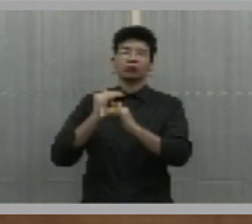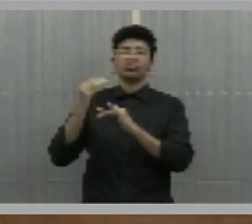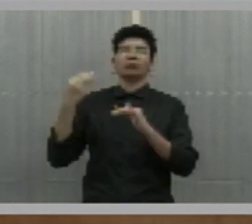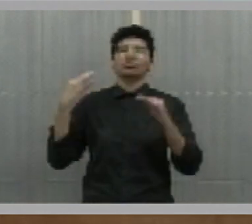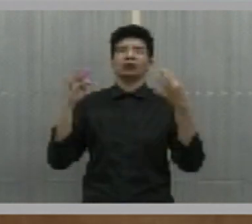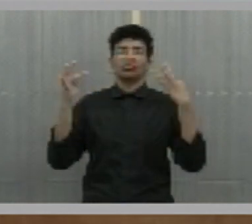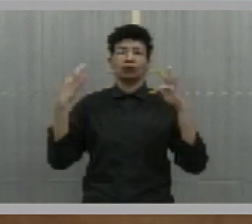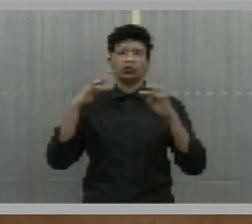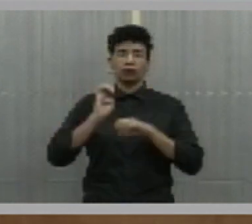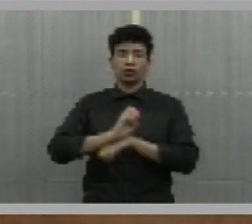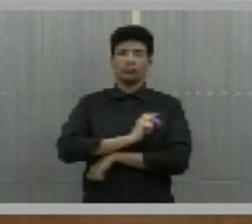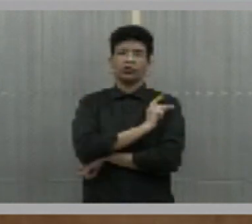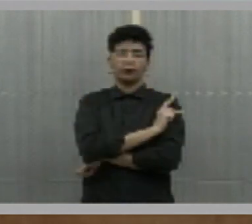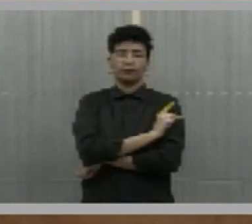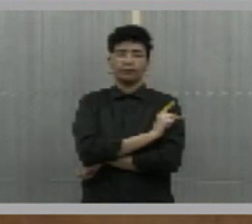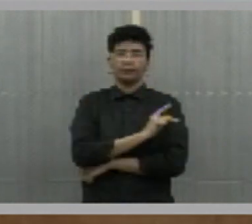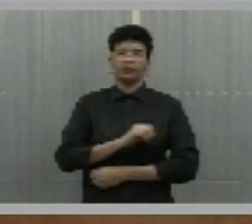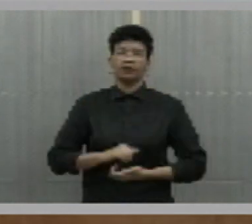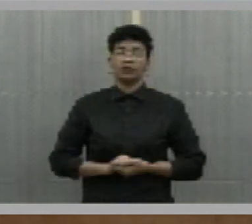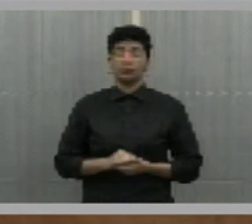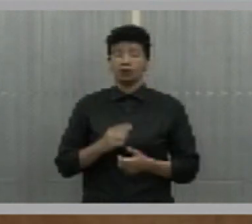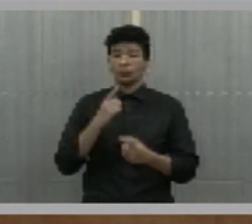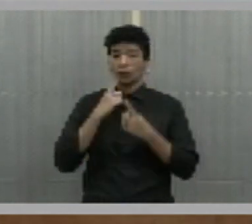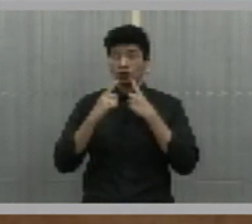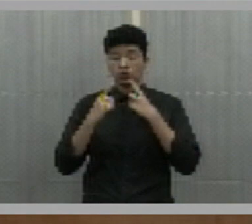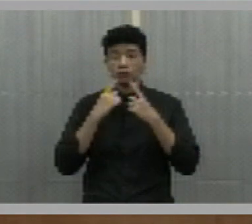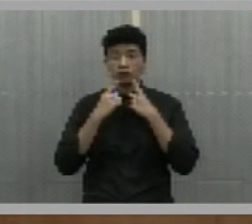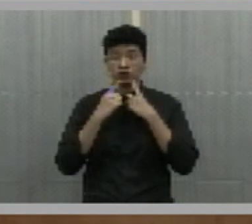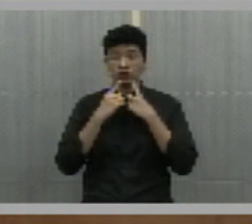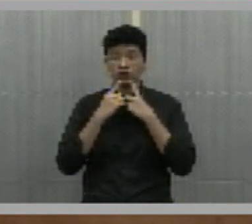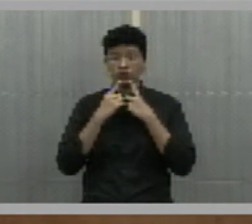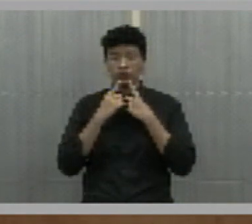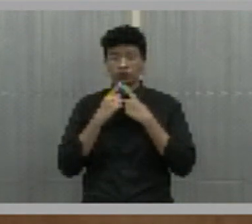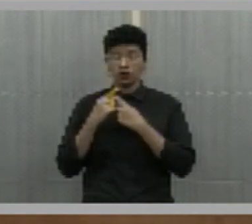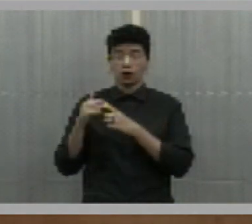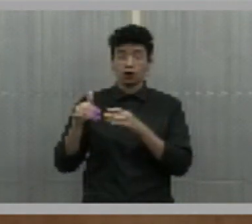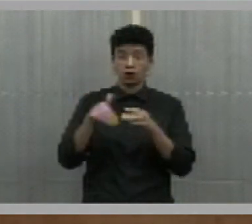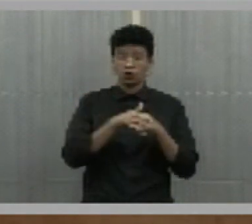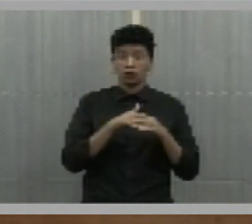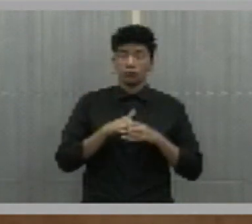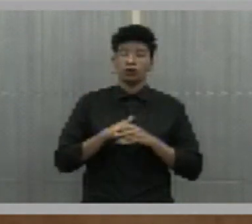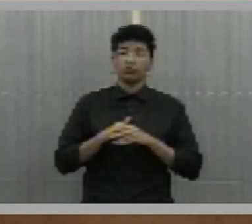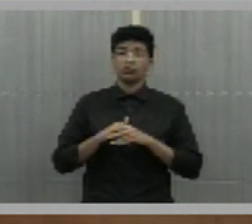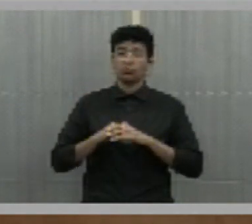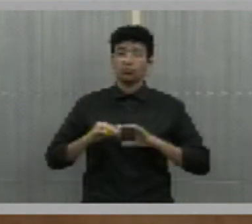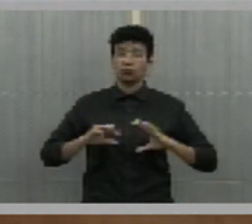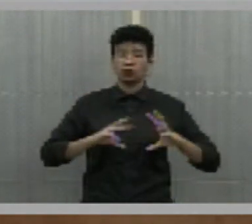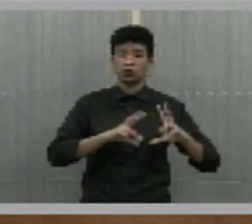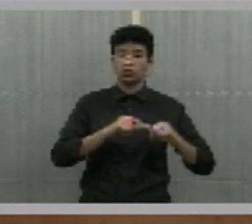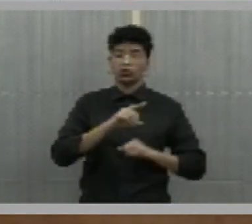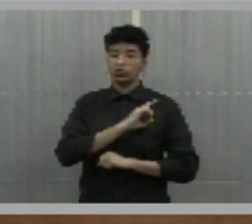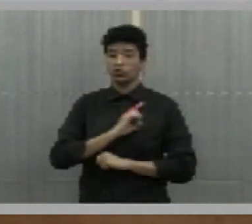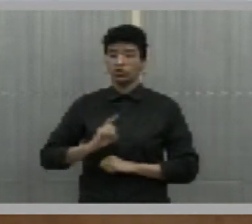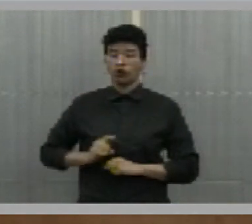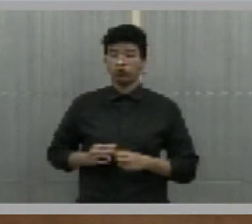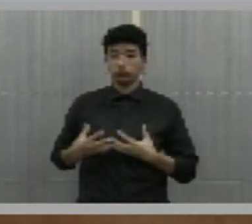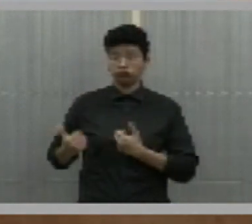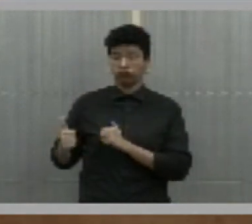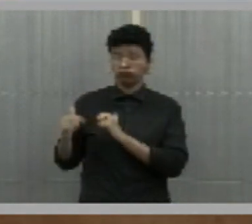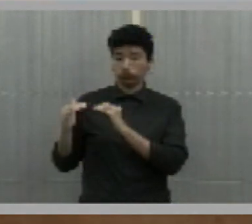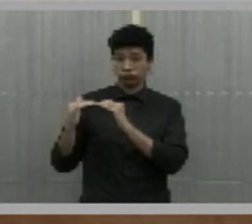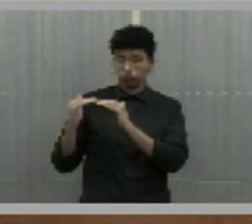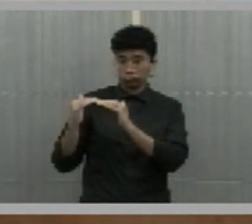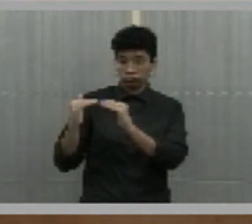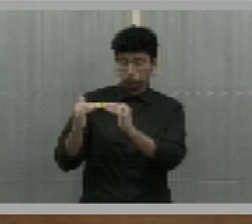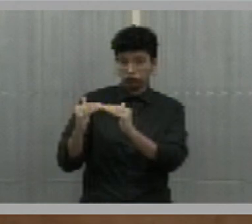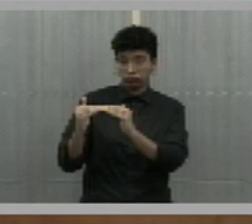turístico do Estado do Piauí. Em discussão, em votação, deputadas e deputados que aprovam,